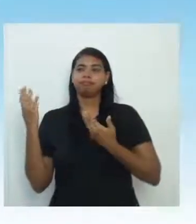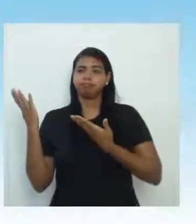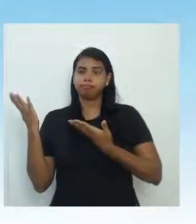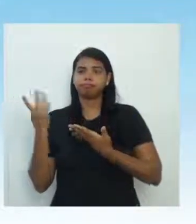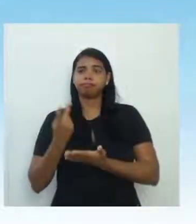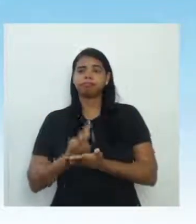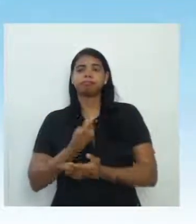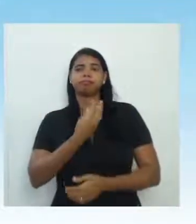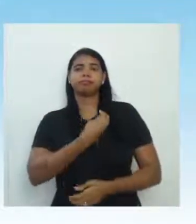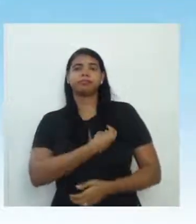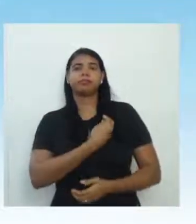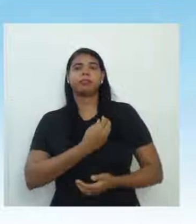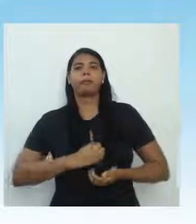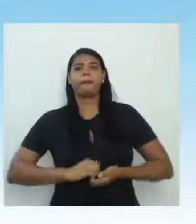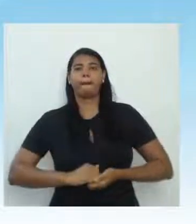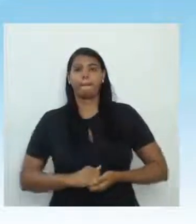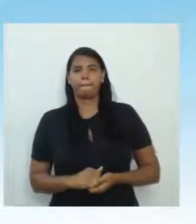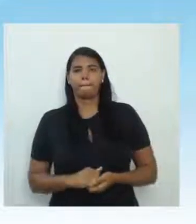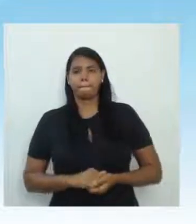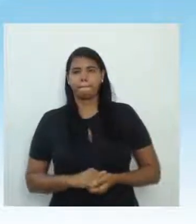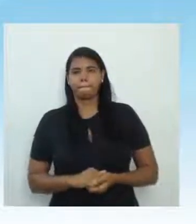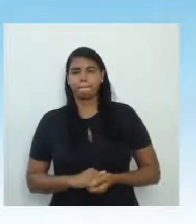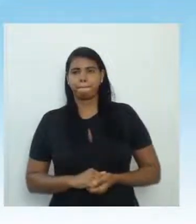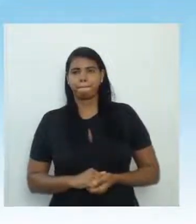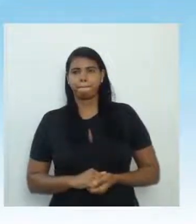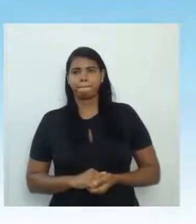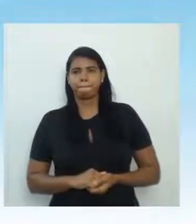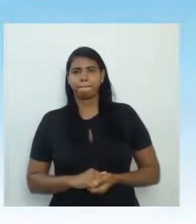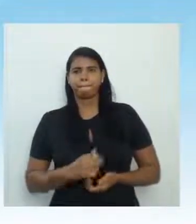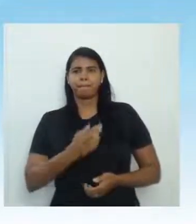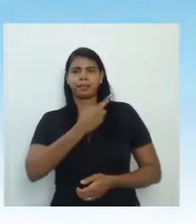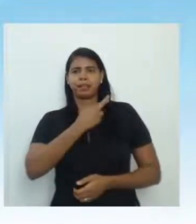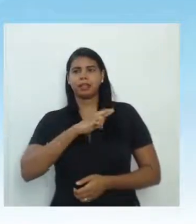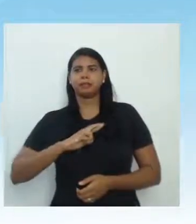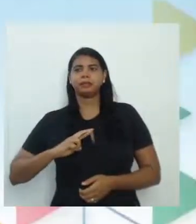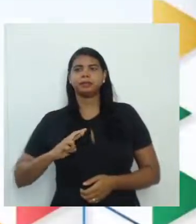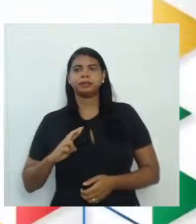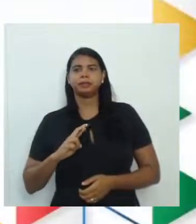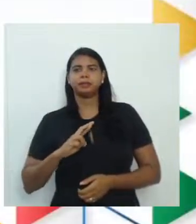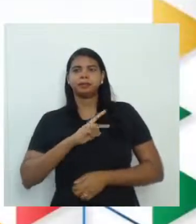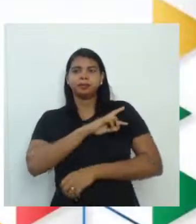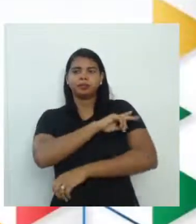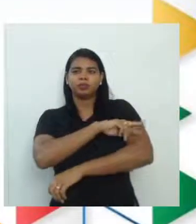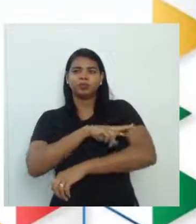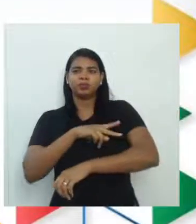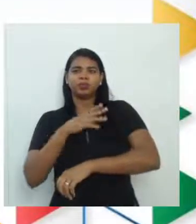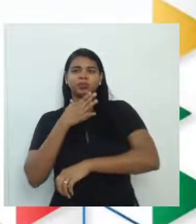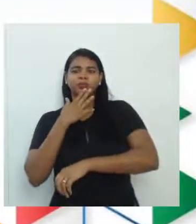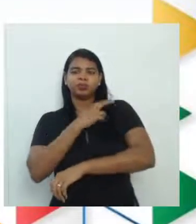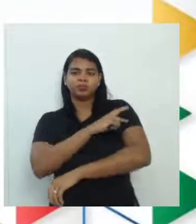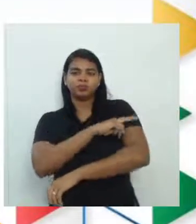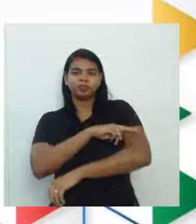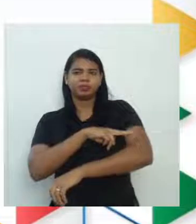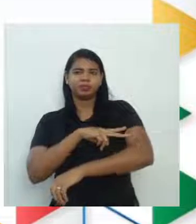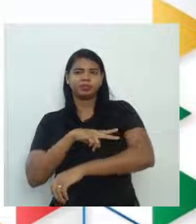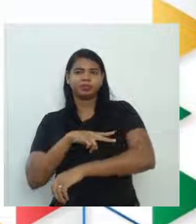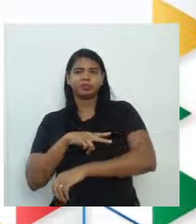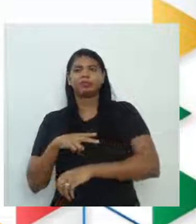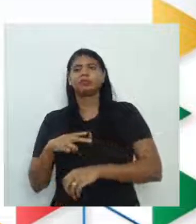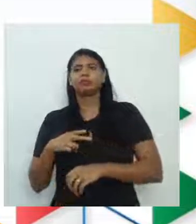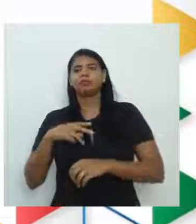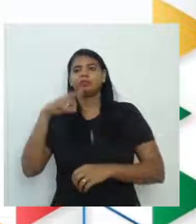situações. Eu vejo aqui no caso a questão religiosa, a questão da cor da pele, certo? Pessoas que são